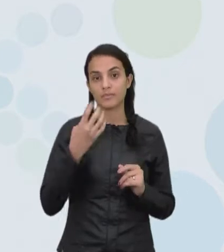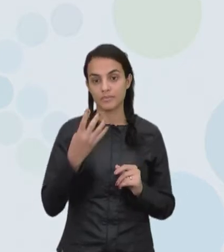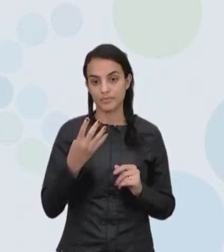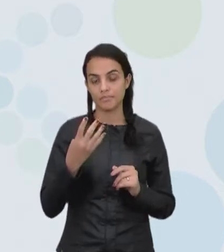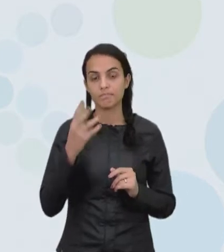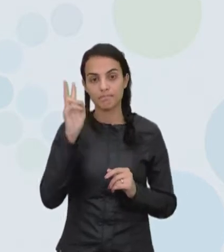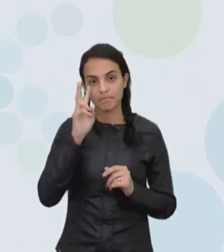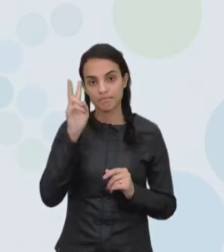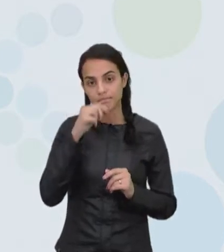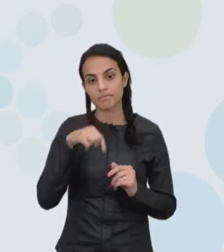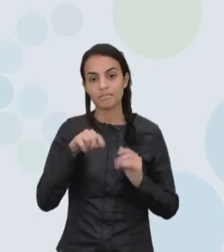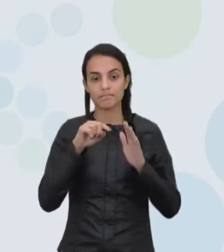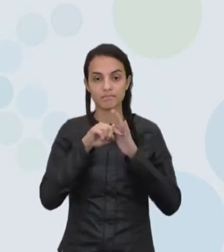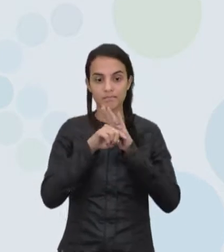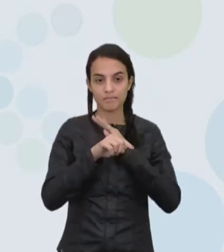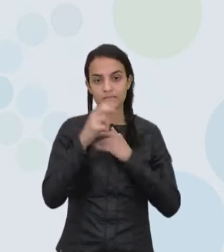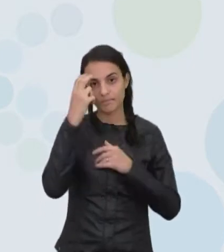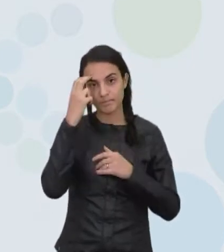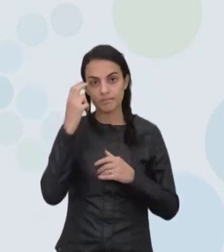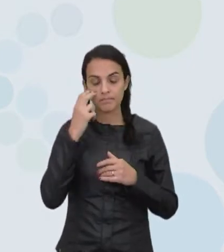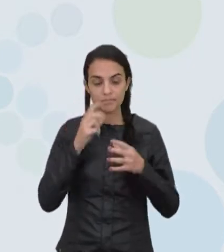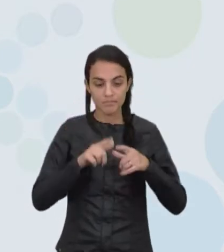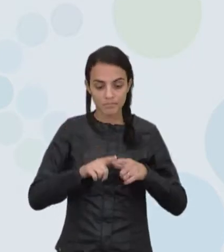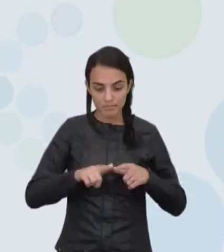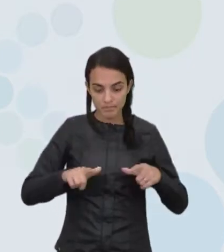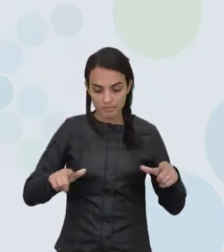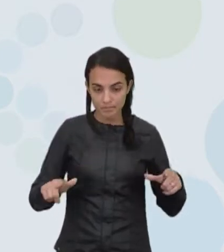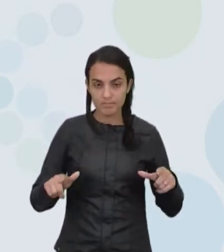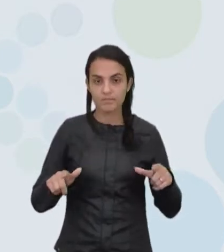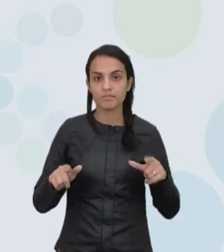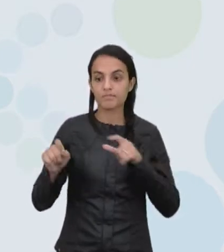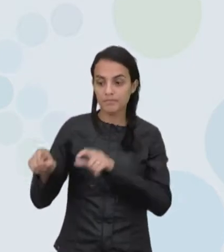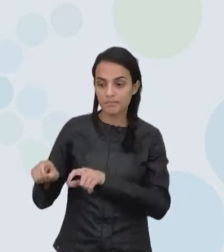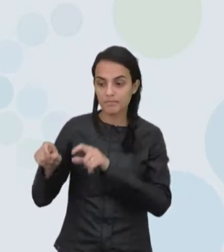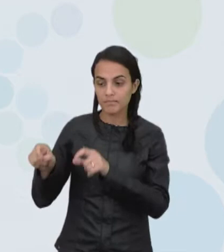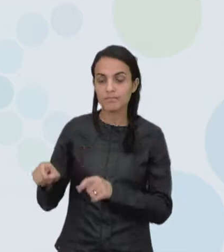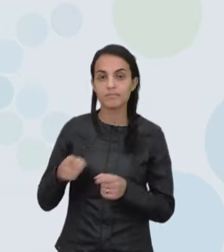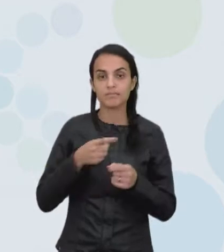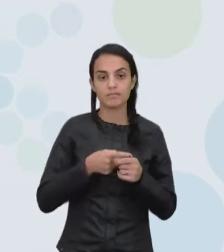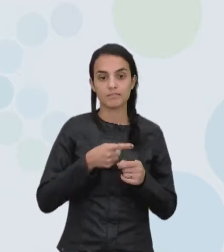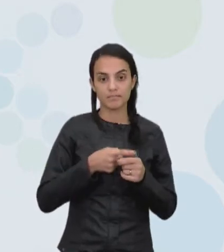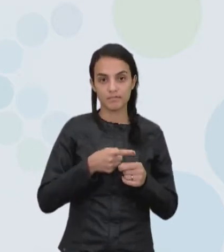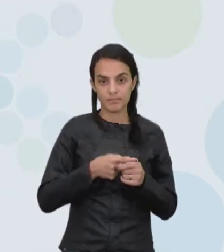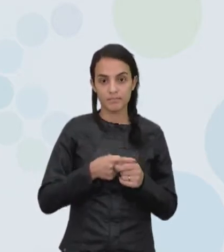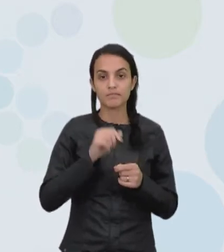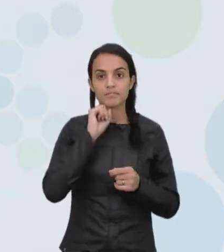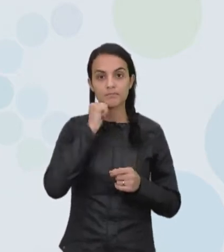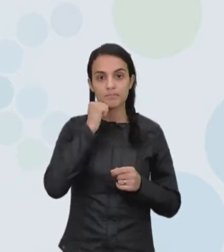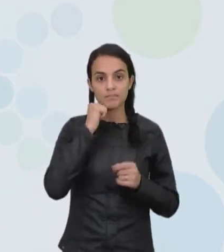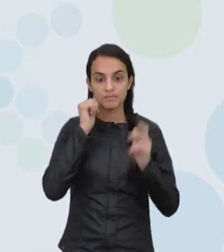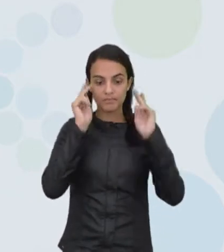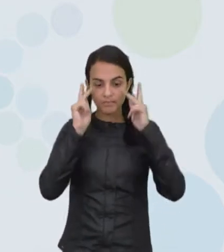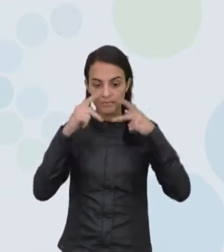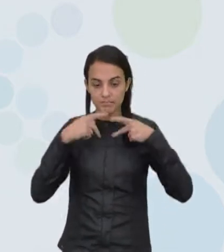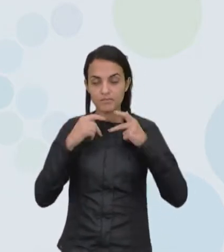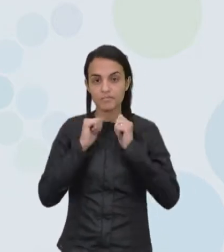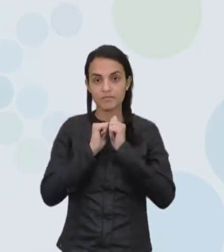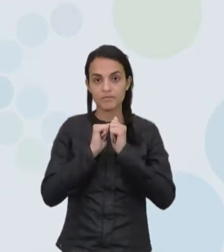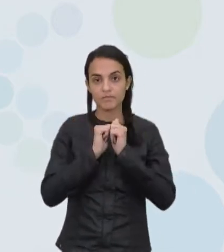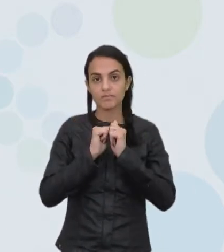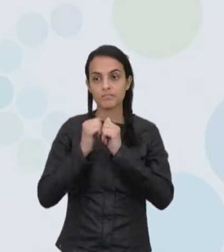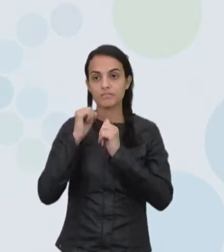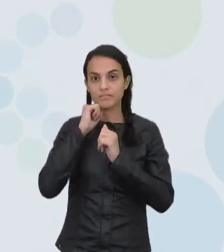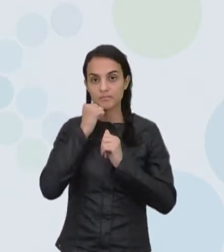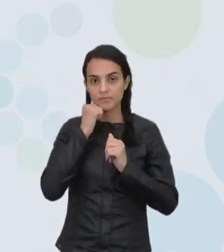Lembrando que a gente está no aprofundamento à cultura do solo, do campo à cidade, o aprofundamento que integra as ciências humanas com as ciências da natureza,